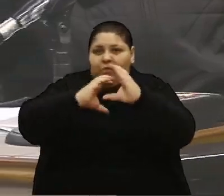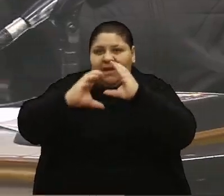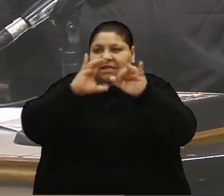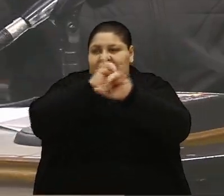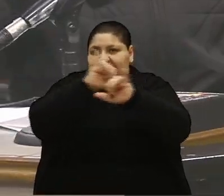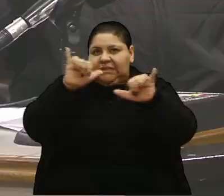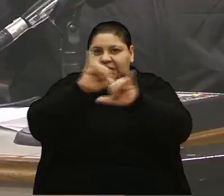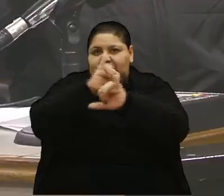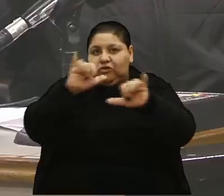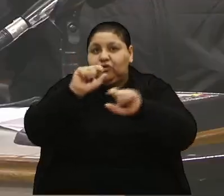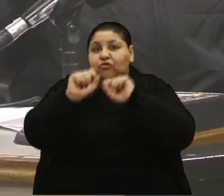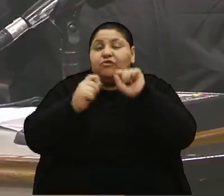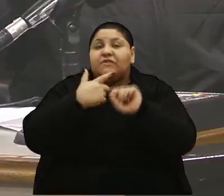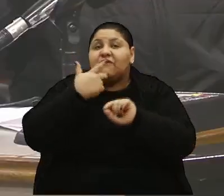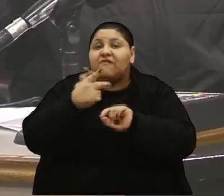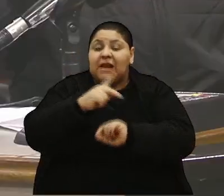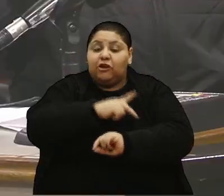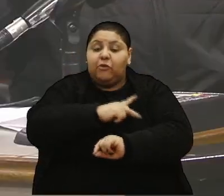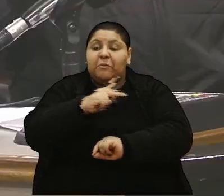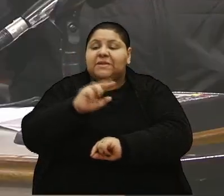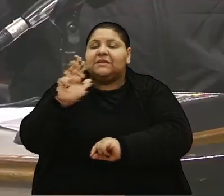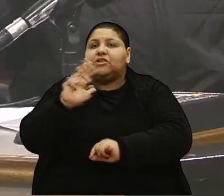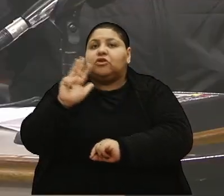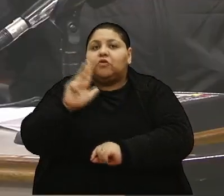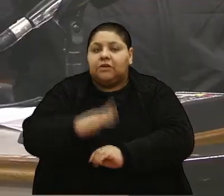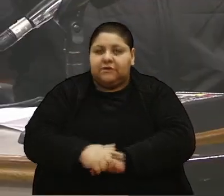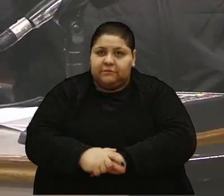do que foi falado.